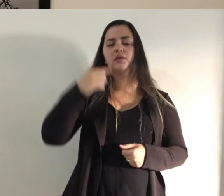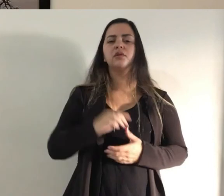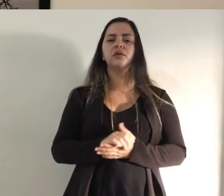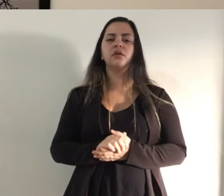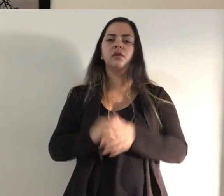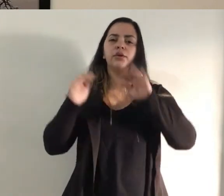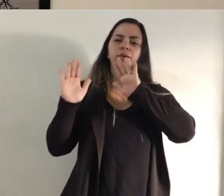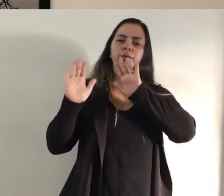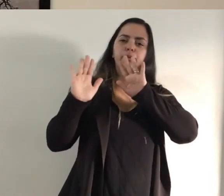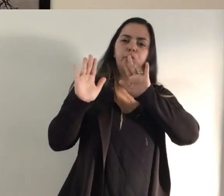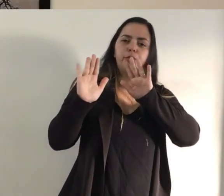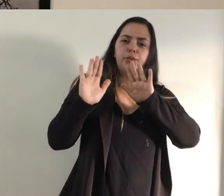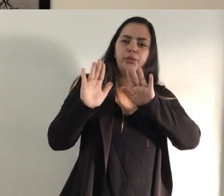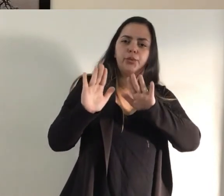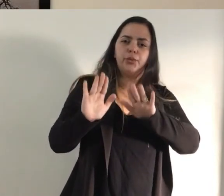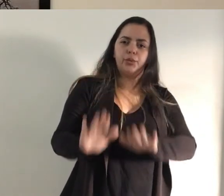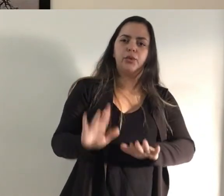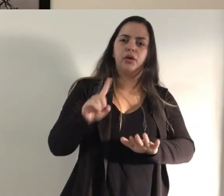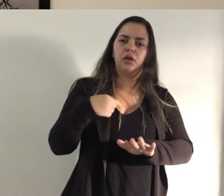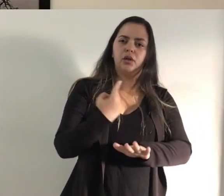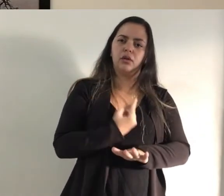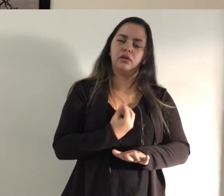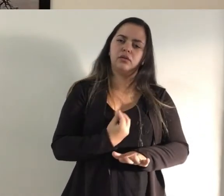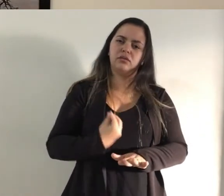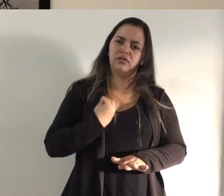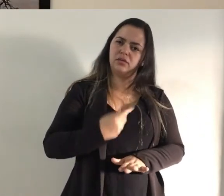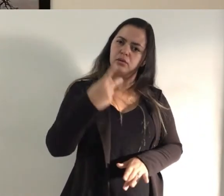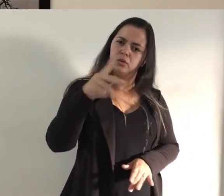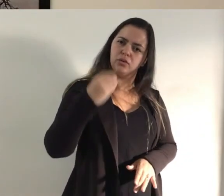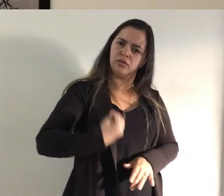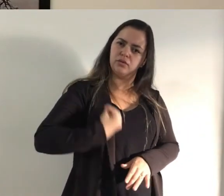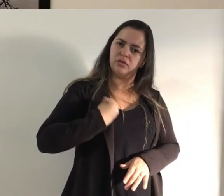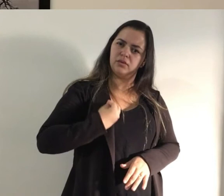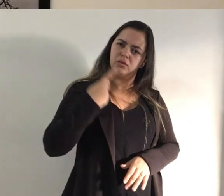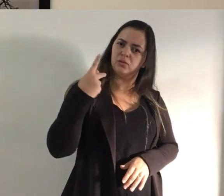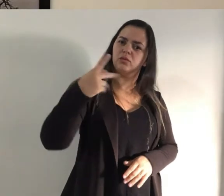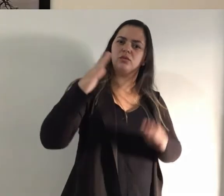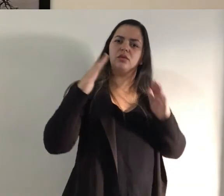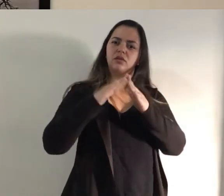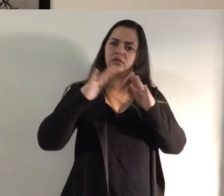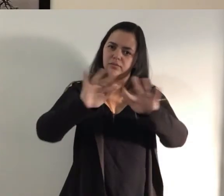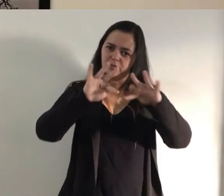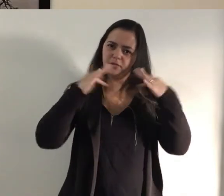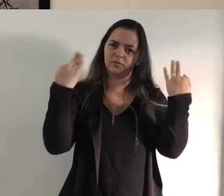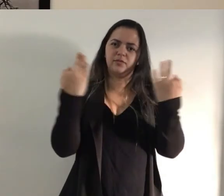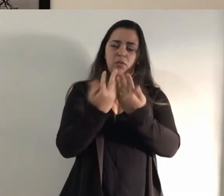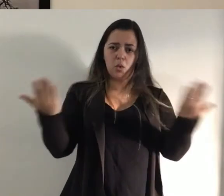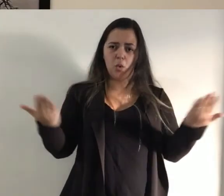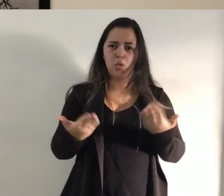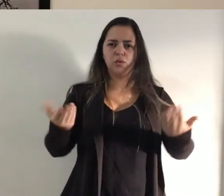as nossas vidas, repouse sobre a sua vida, a sua casa e a sua família hoje e para todo